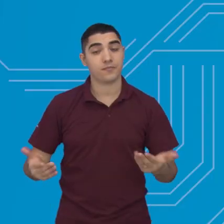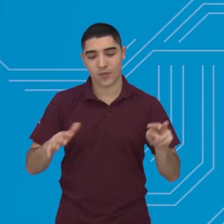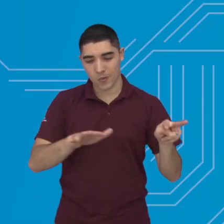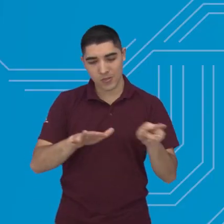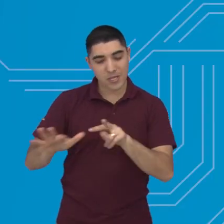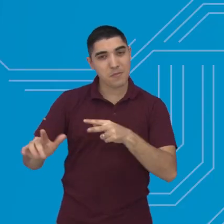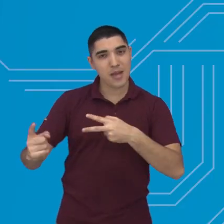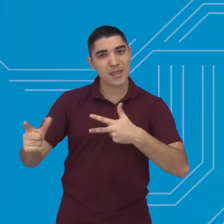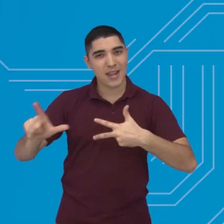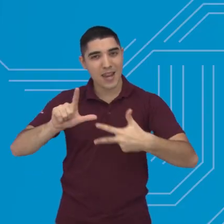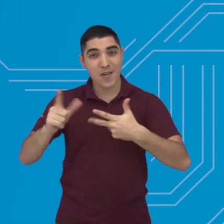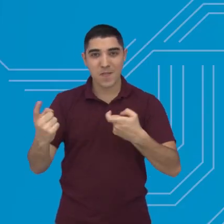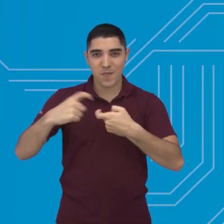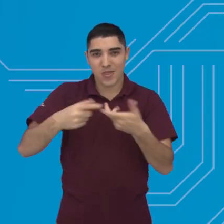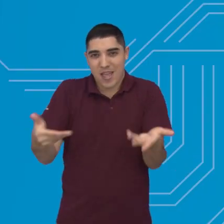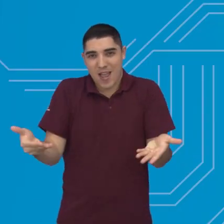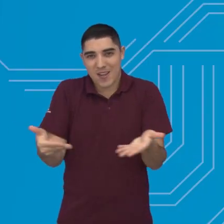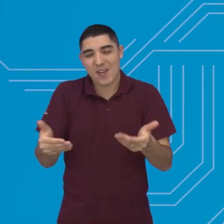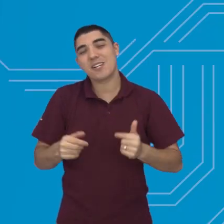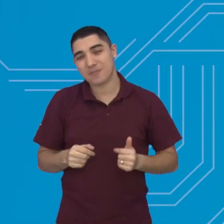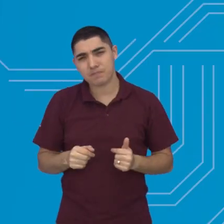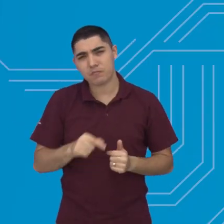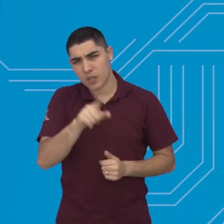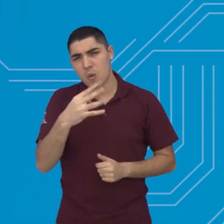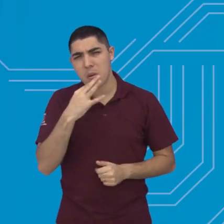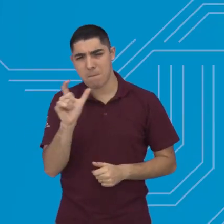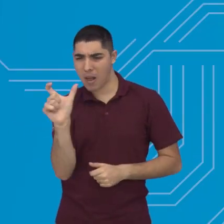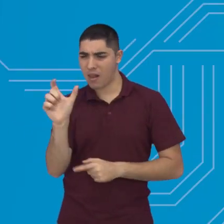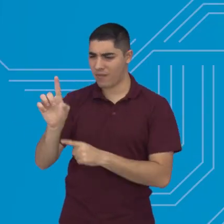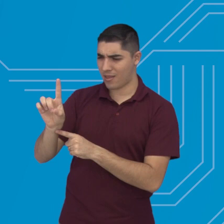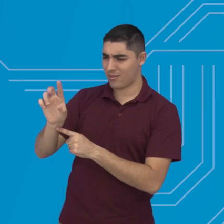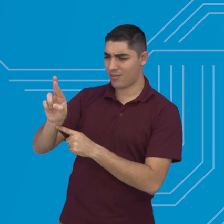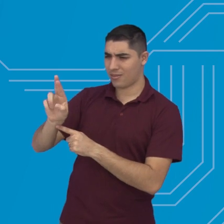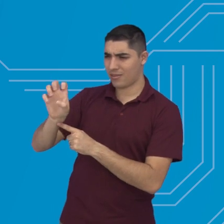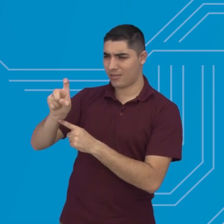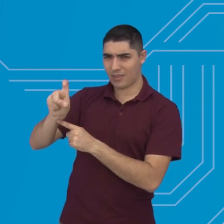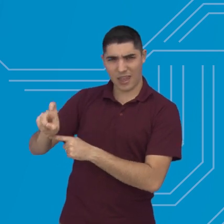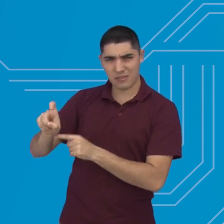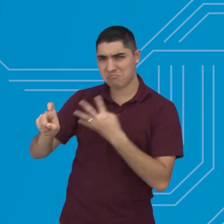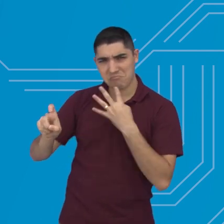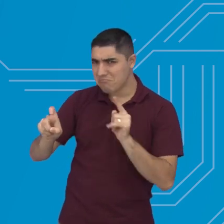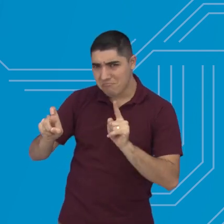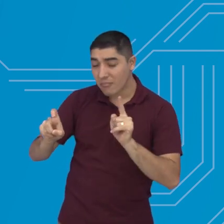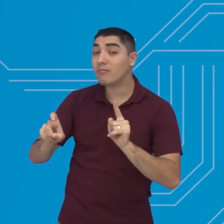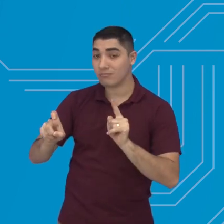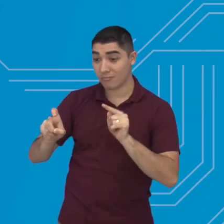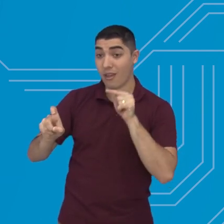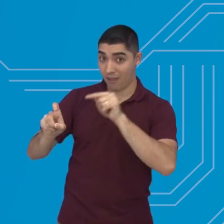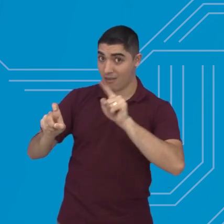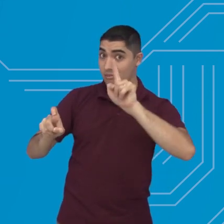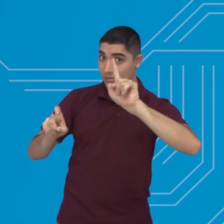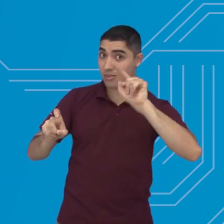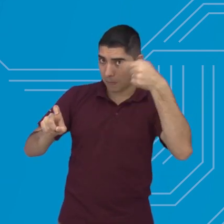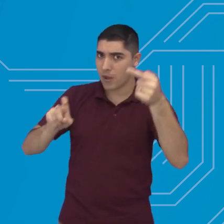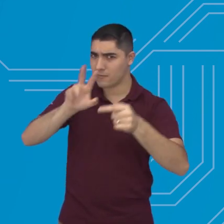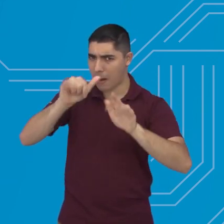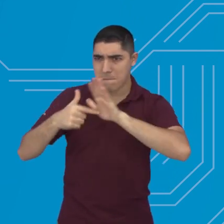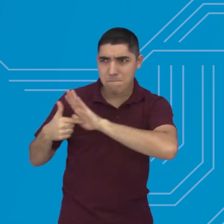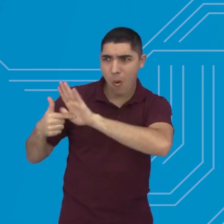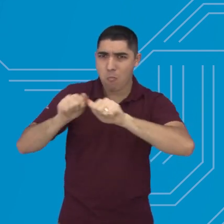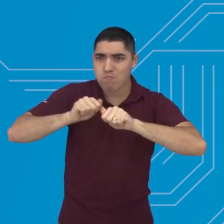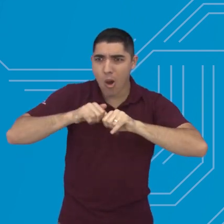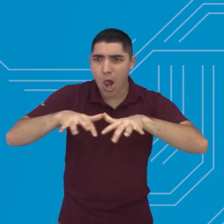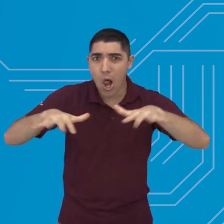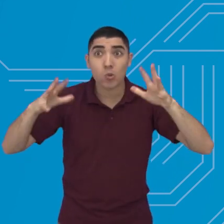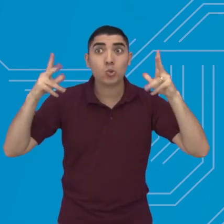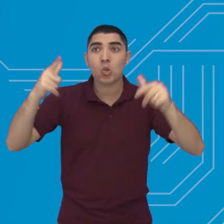E o Semana Legislativa está de volta. Já ouviu a palavra Drex? Ainda não? Pois é, daqui a pouco ela vai ser bem conhecida